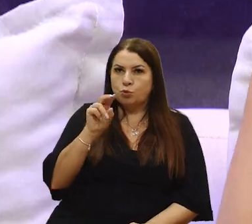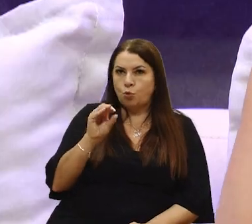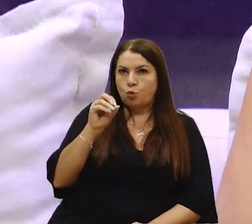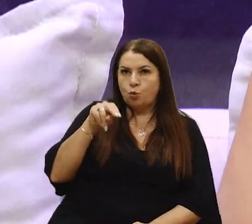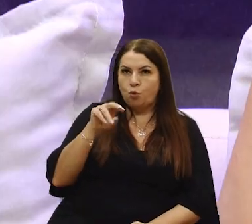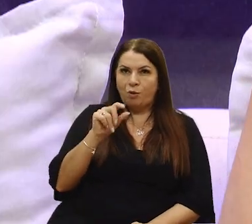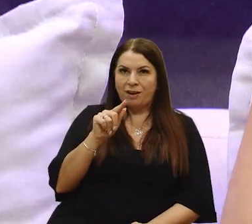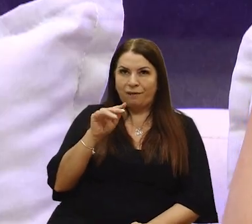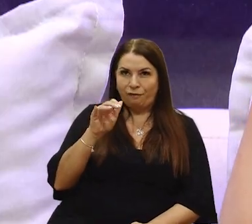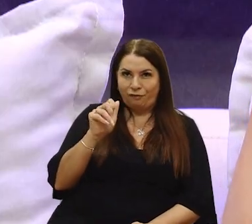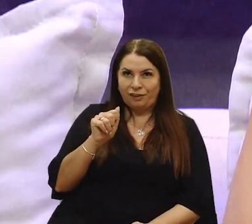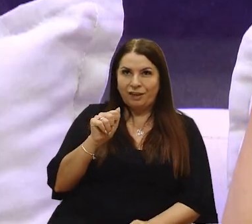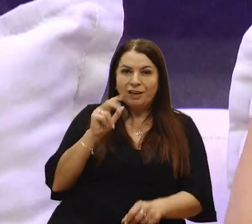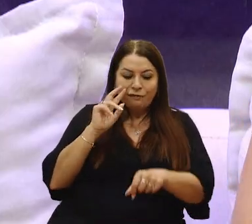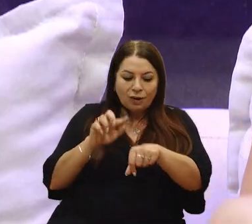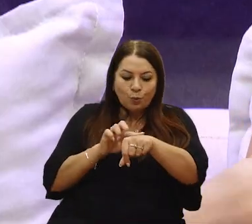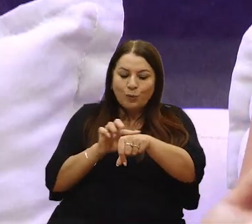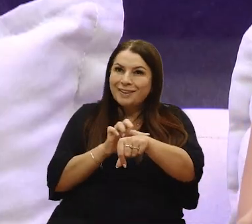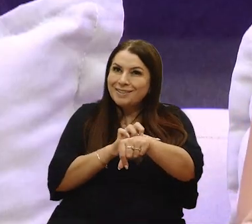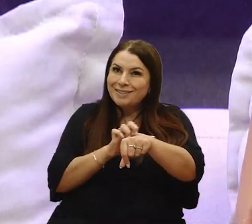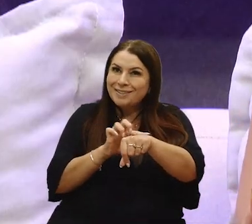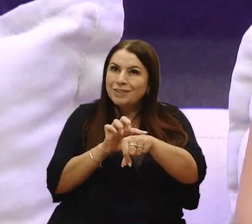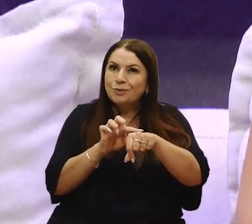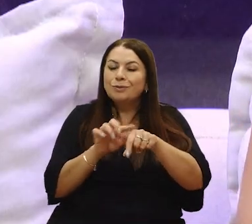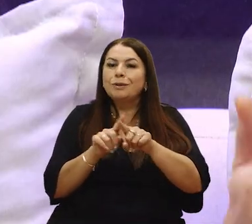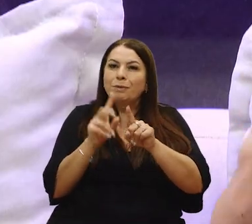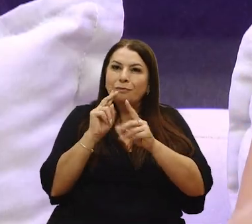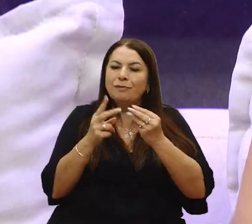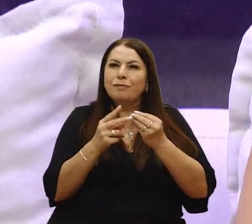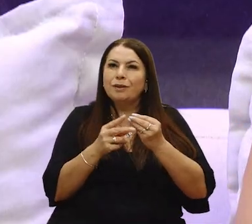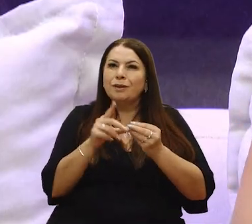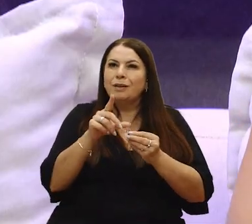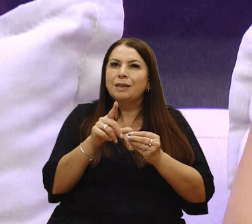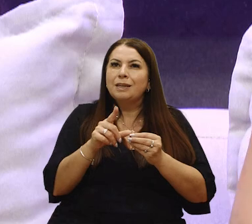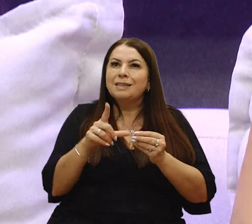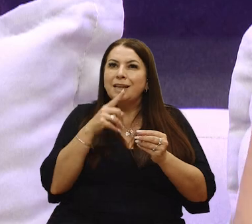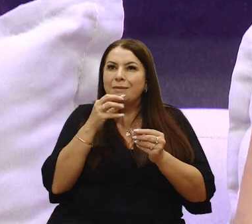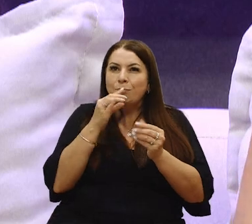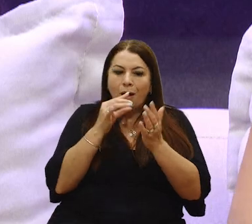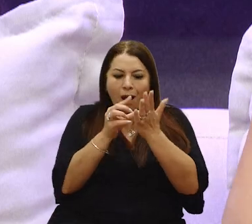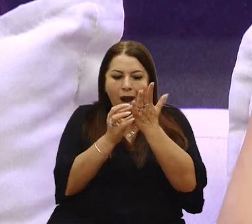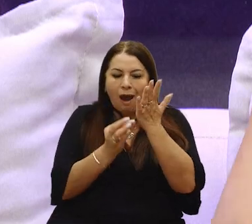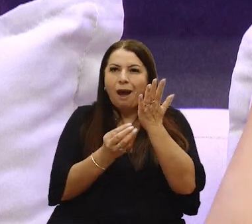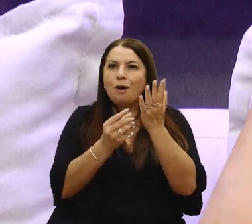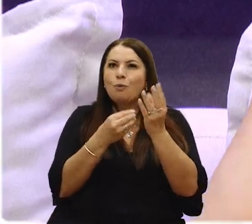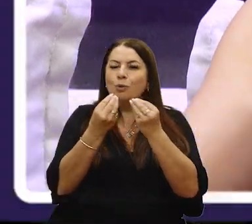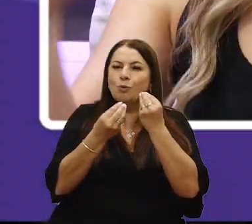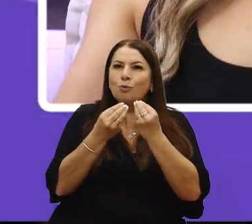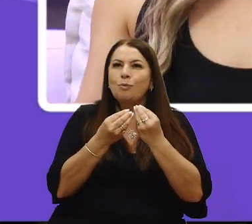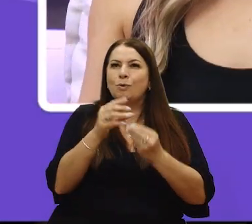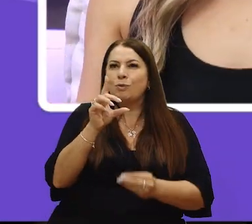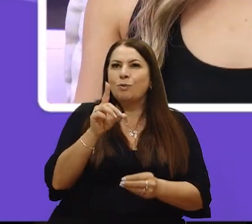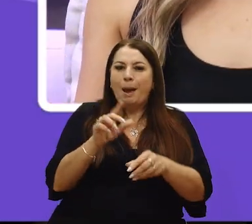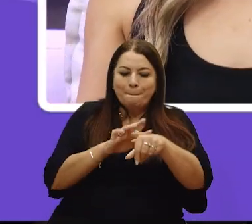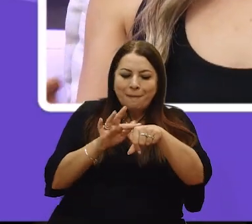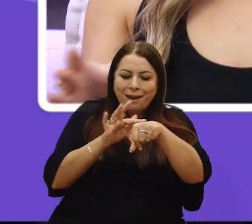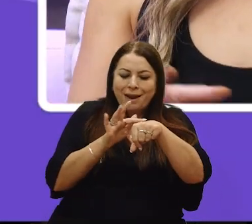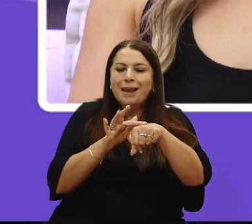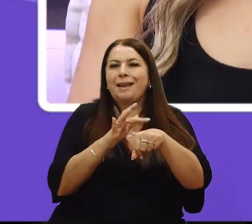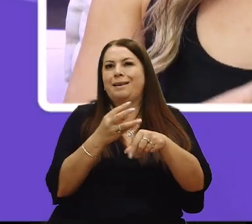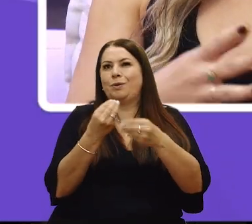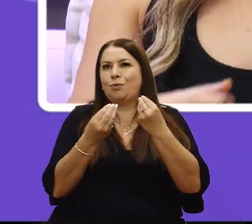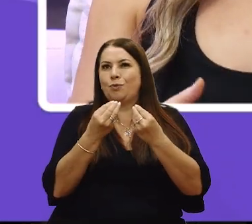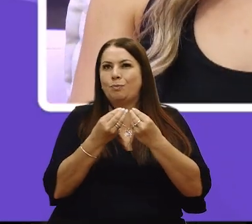dor também. Muita dor, muita pressão ao acordar, já era algo de manhã, eu já sentia assim como se fosse um cansaço de fim de